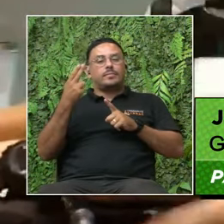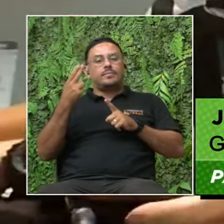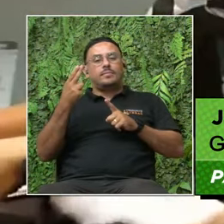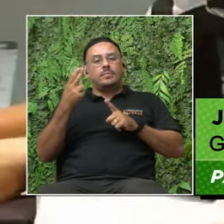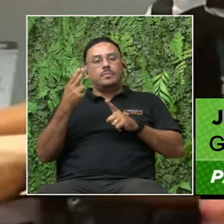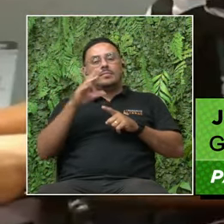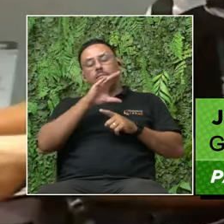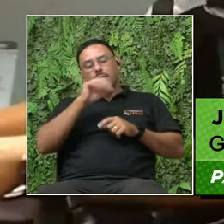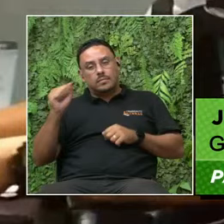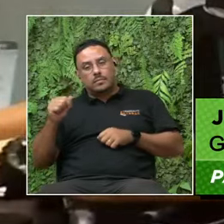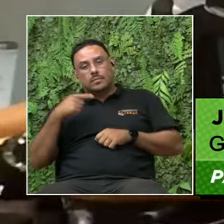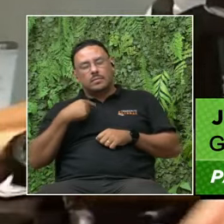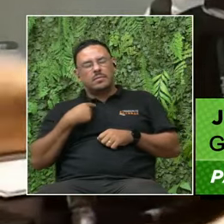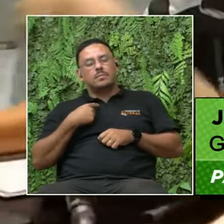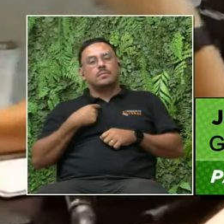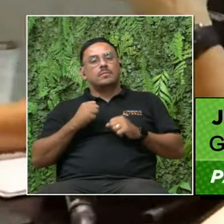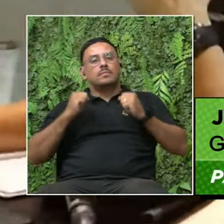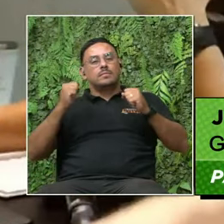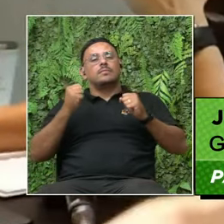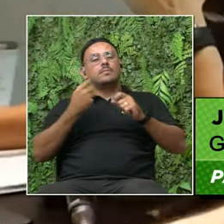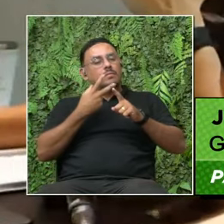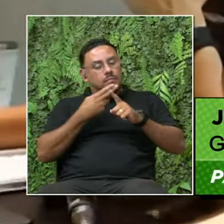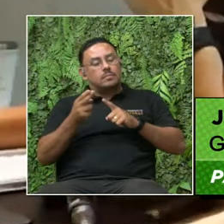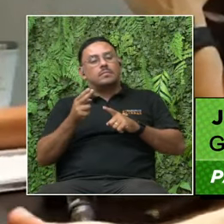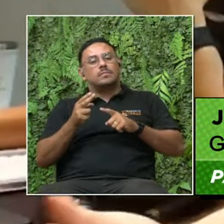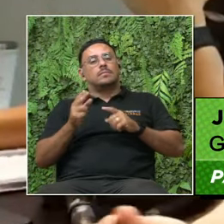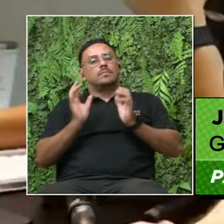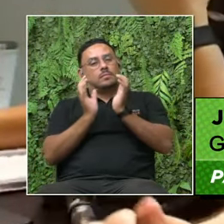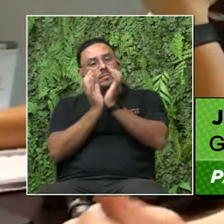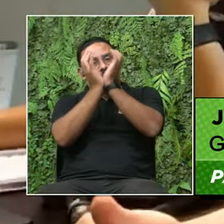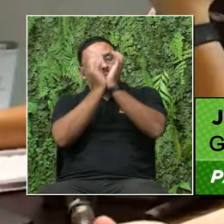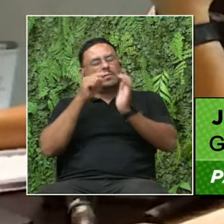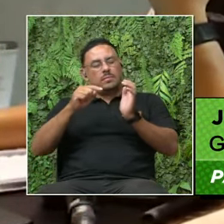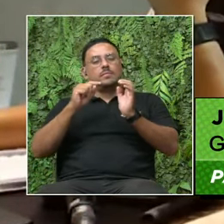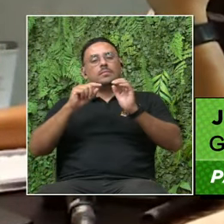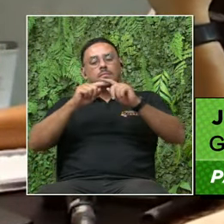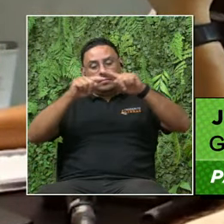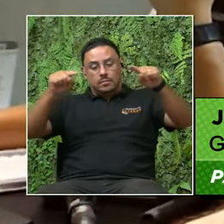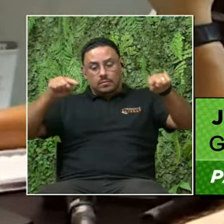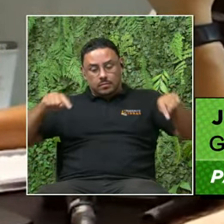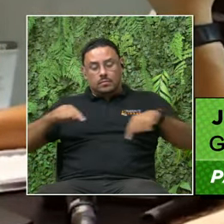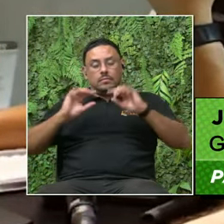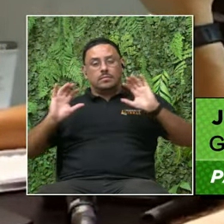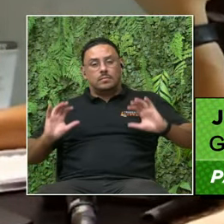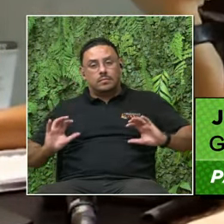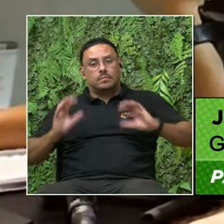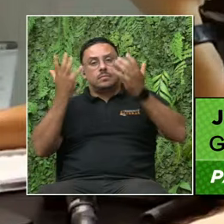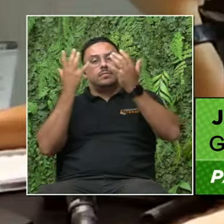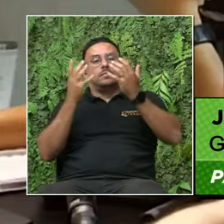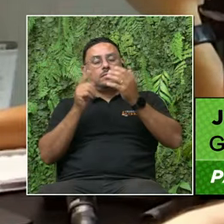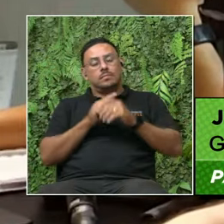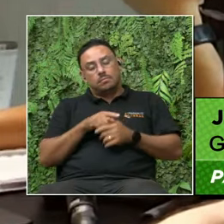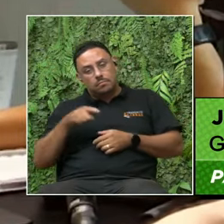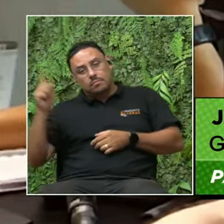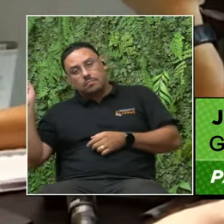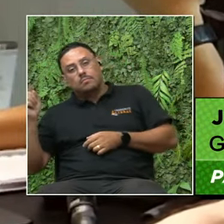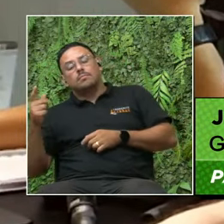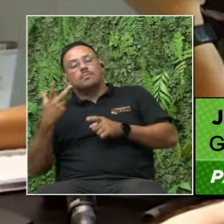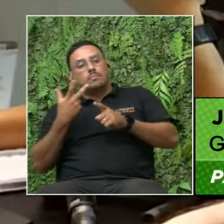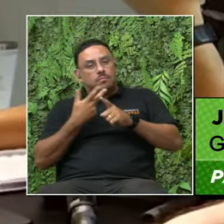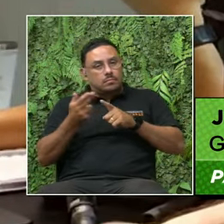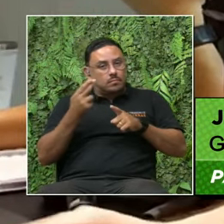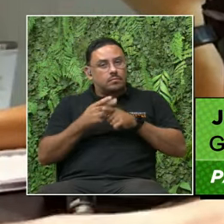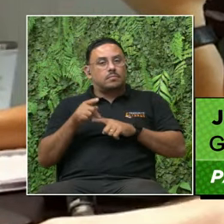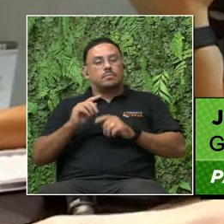né porque eles comemora vitória né a gente comemora título aqui sabe nosso salão de festa enquanto FIC provocando lá que foram lá ganharam mas